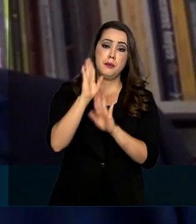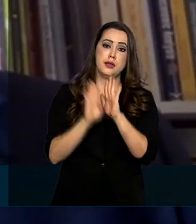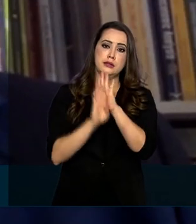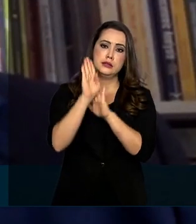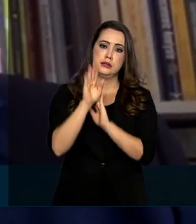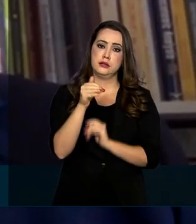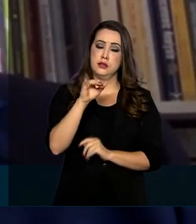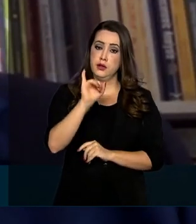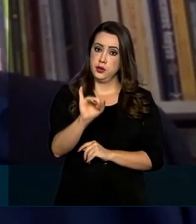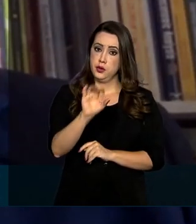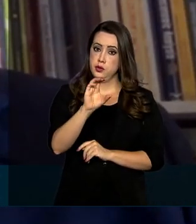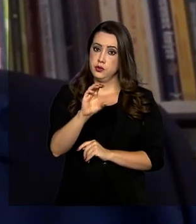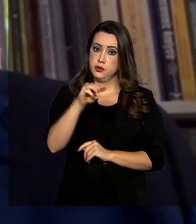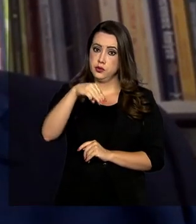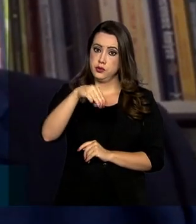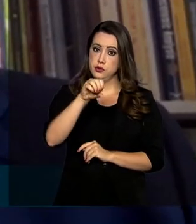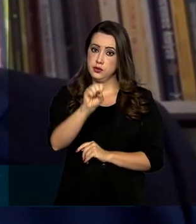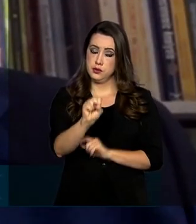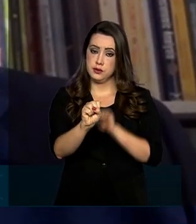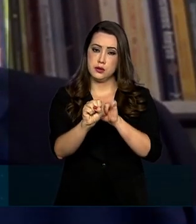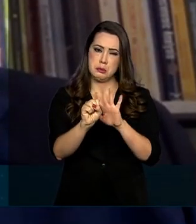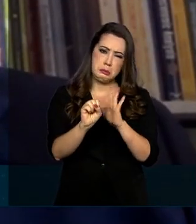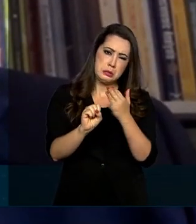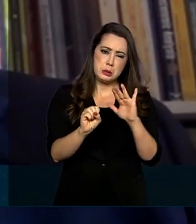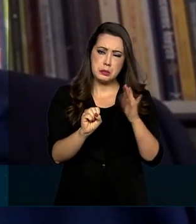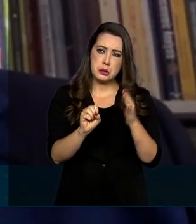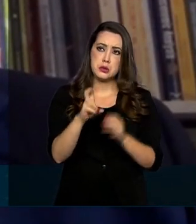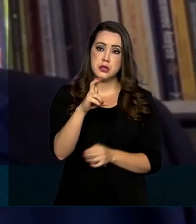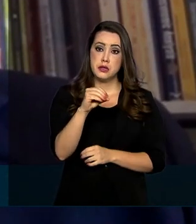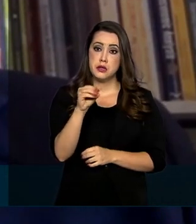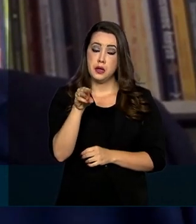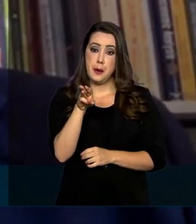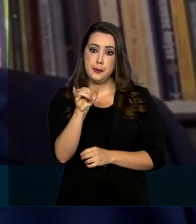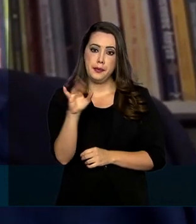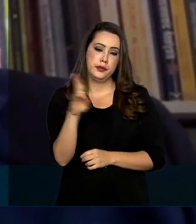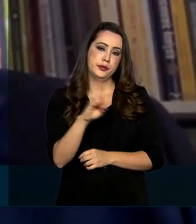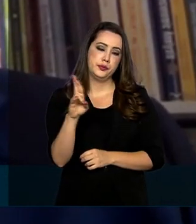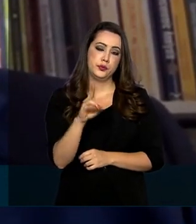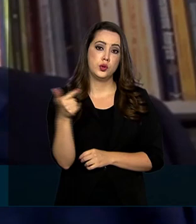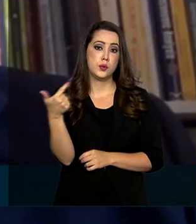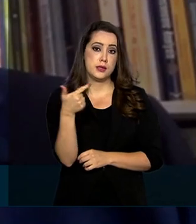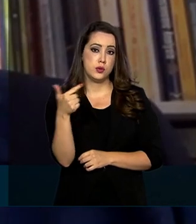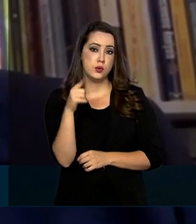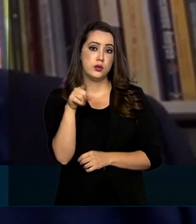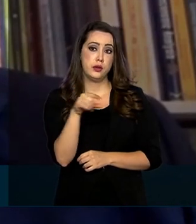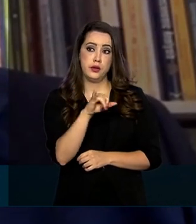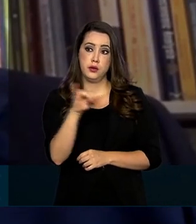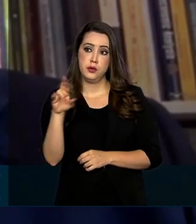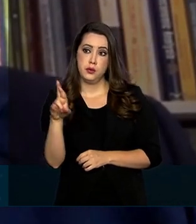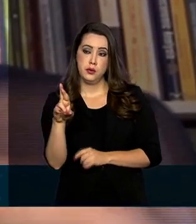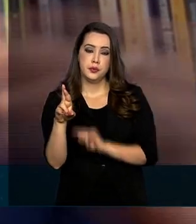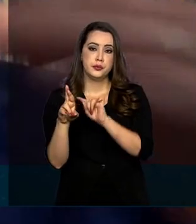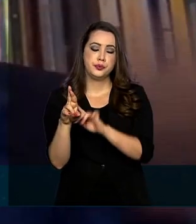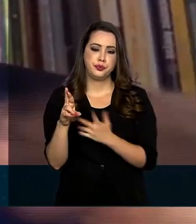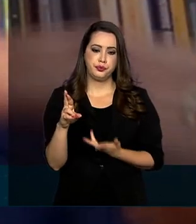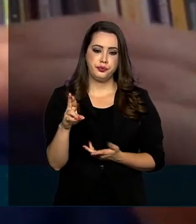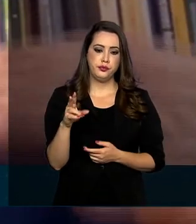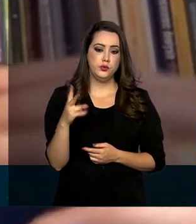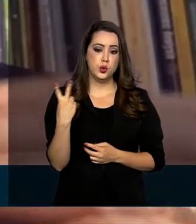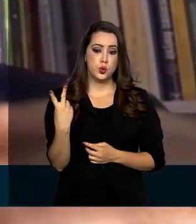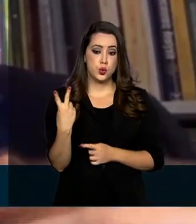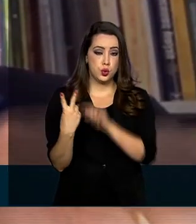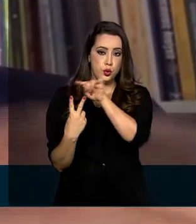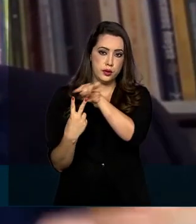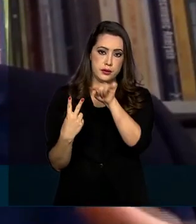ICMS, pouco abaixo de R$ 500 bilhões. O segundo maior é o imposto de renda, que aí é federal. Esses dois